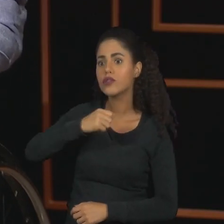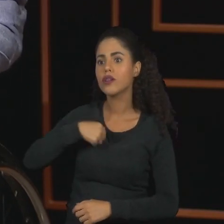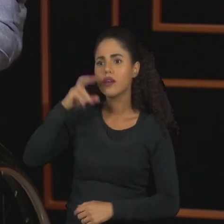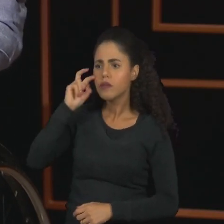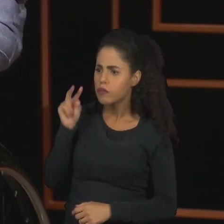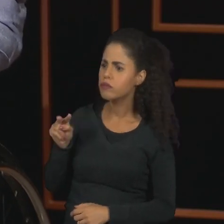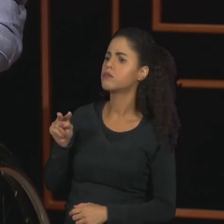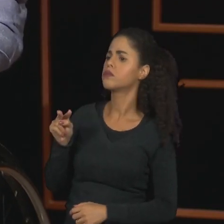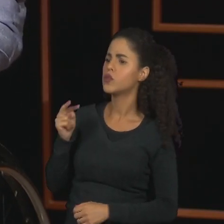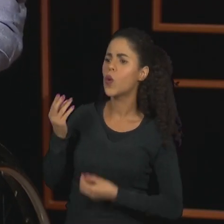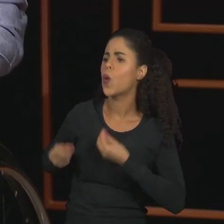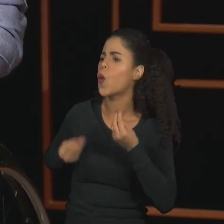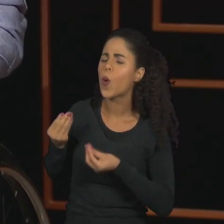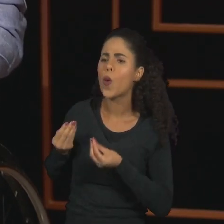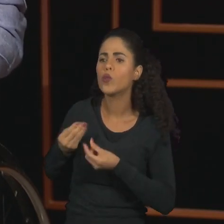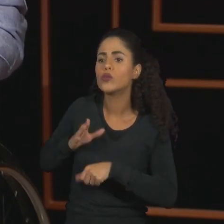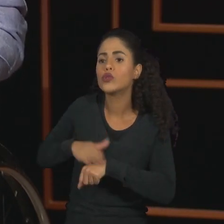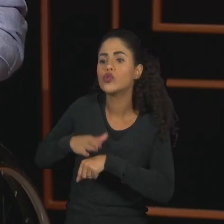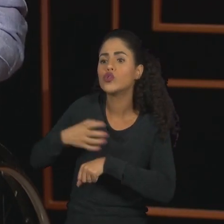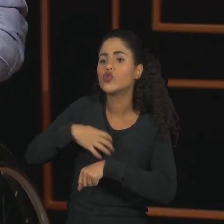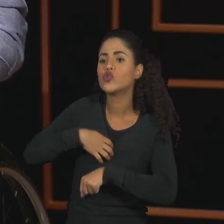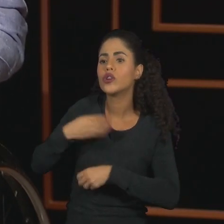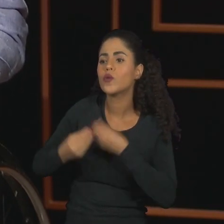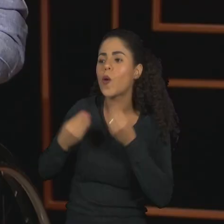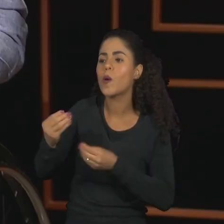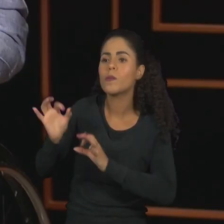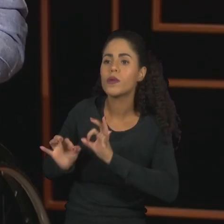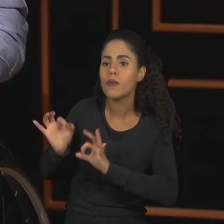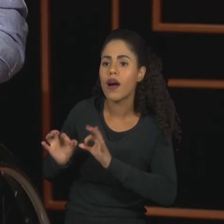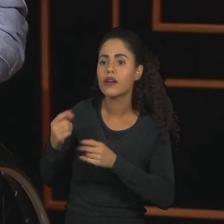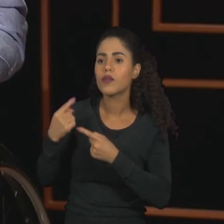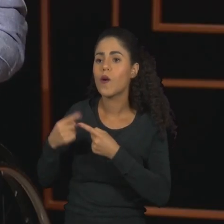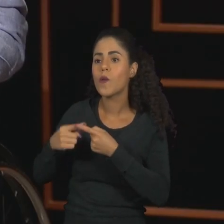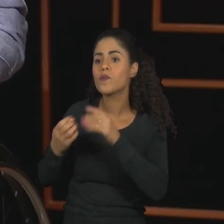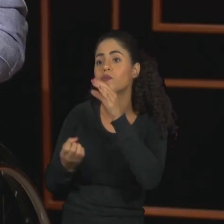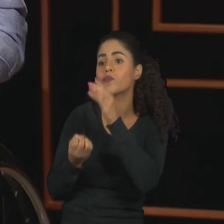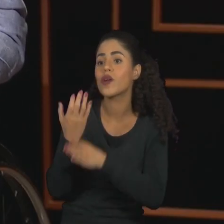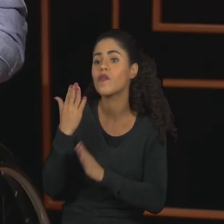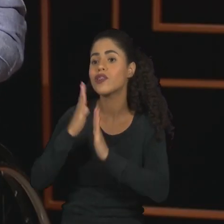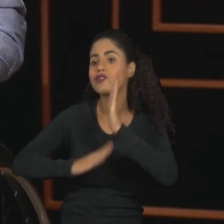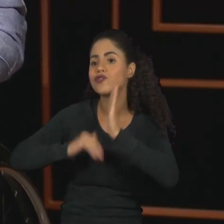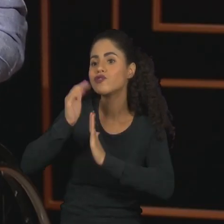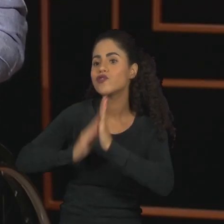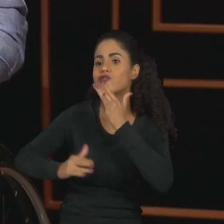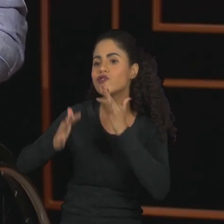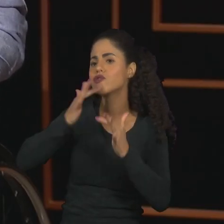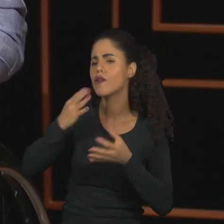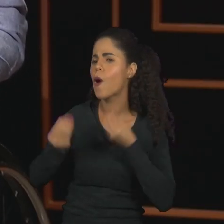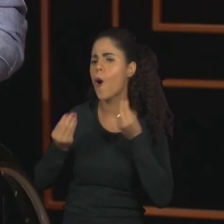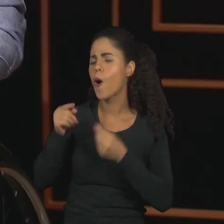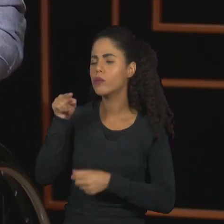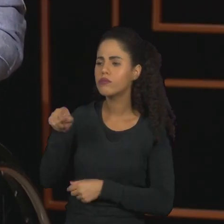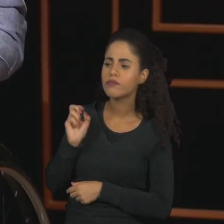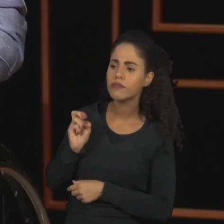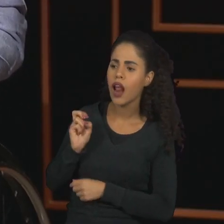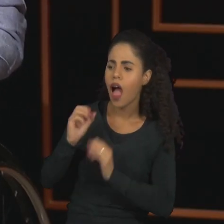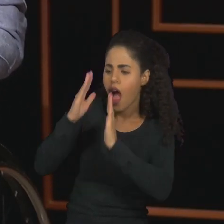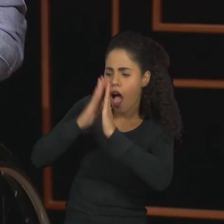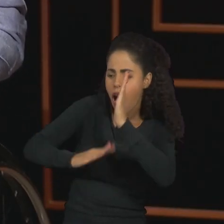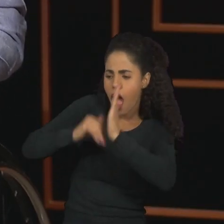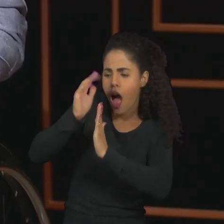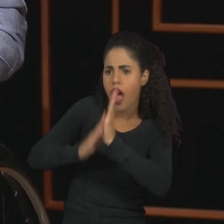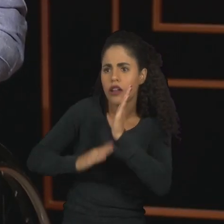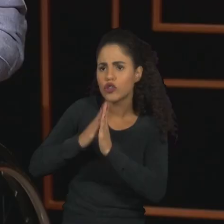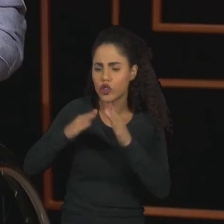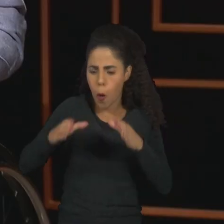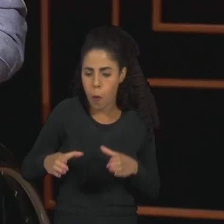forma orgânica, quase, como fazer uma tinta. O que era uma tinta? A tinta nada mais é do